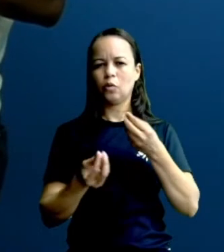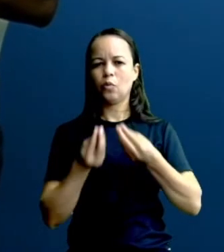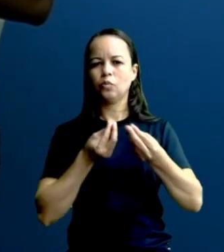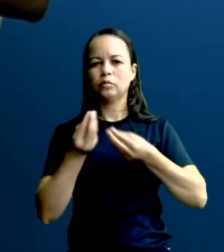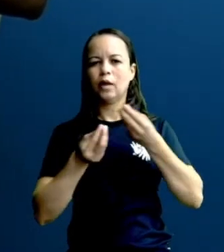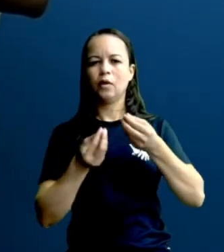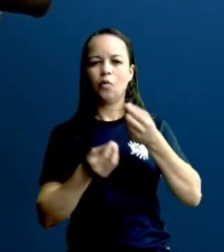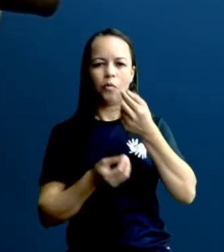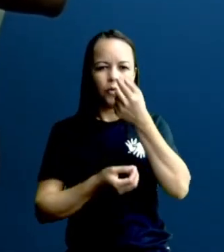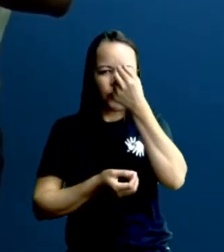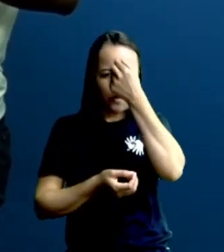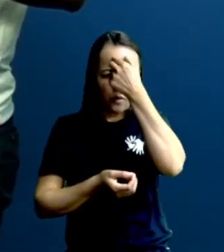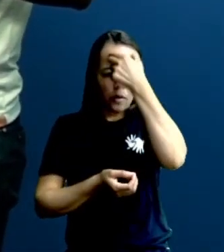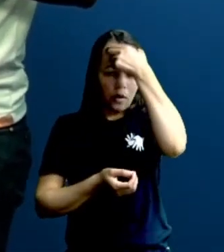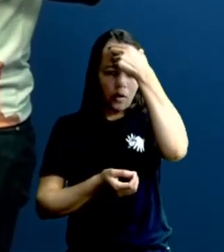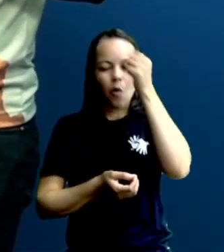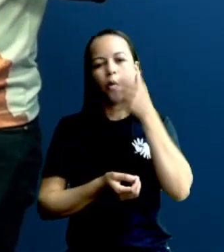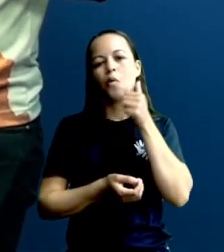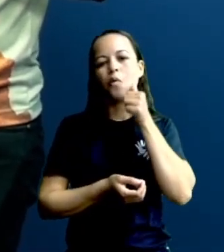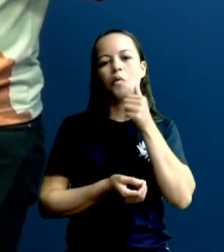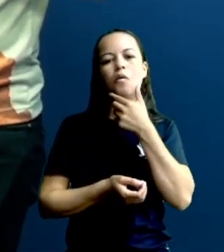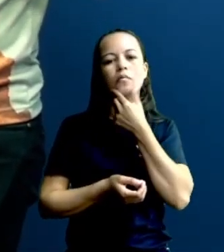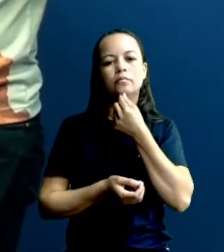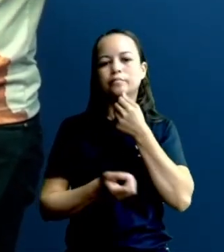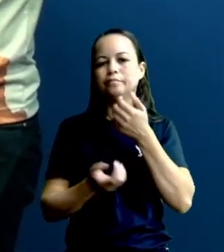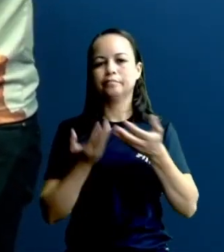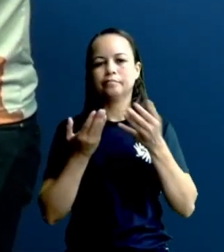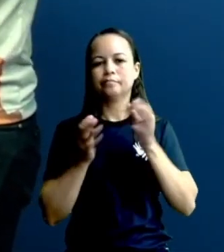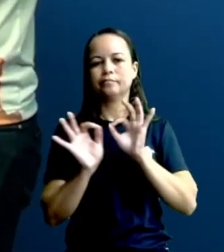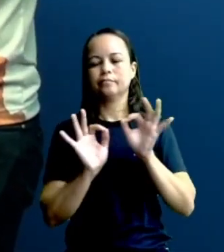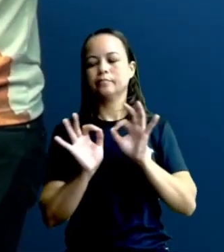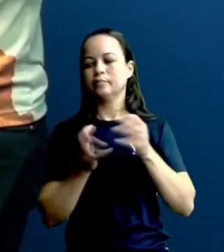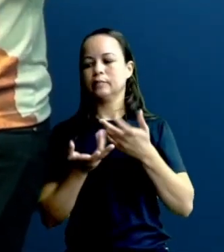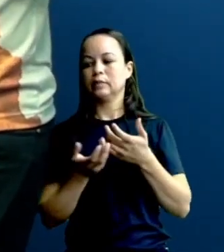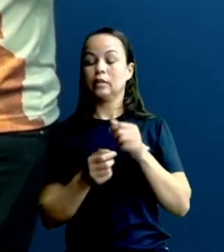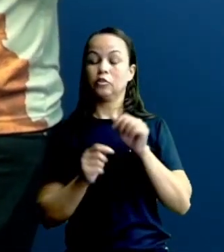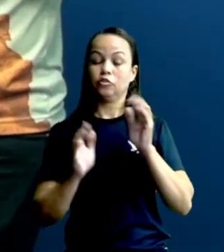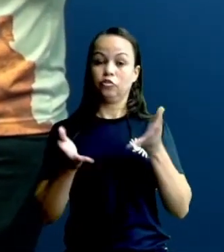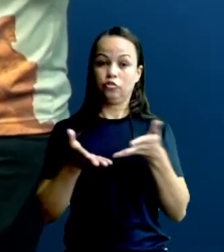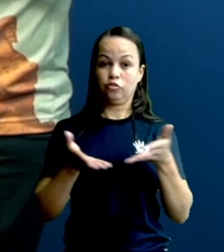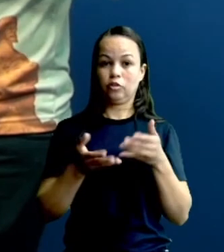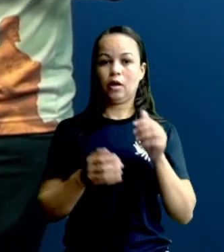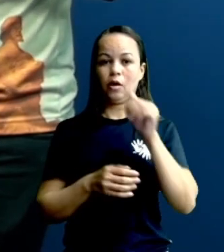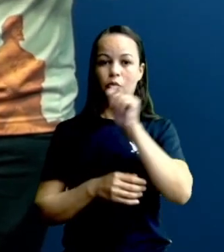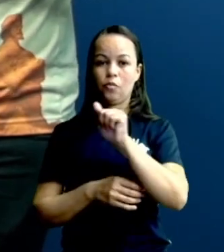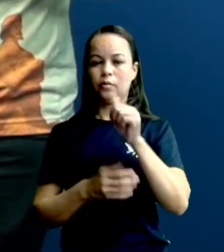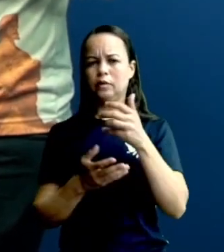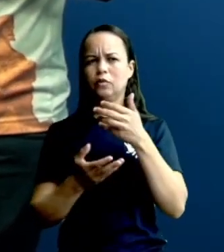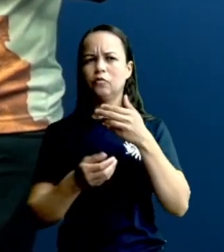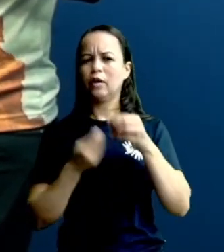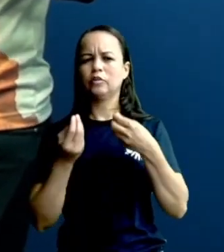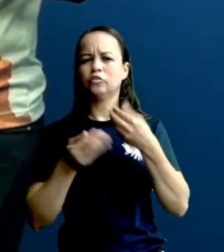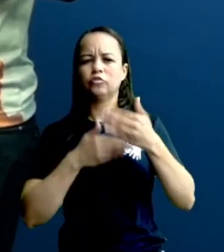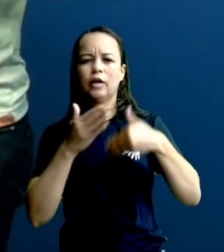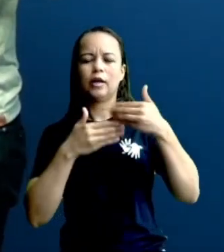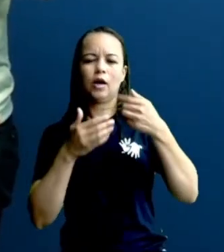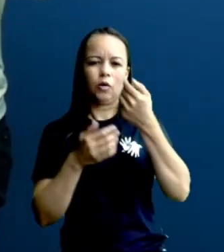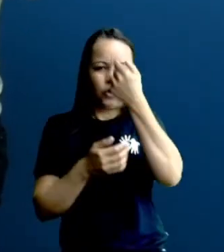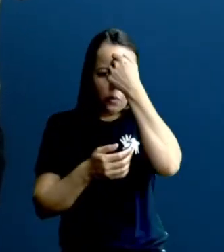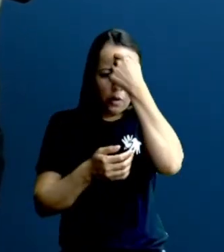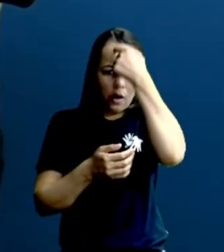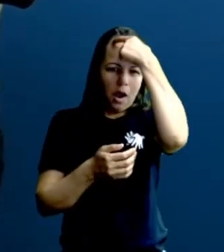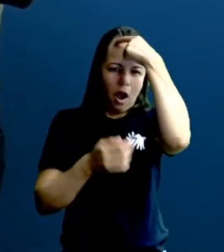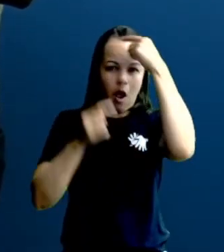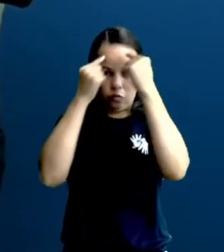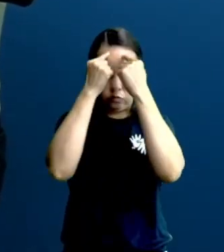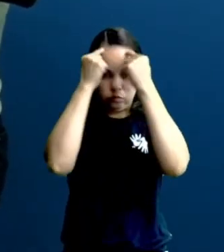mulher calva. Um gene azinho, um heterozigoto, um azão mais carrega um azinho, não vai gerar descendentes